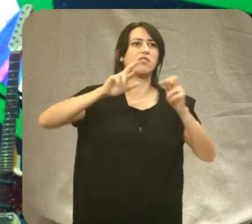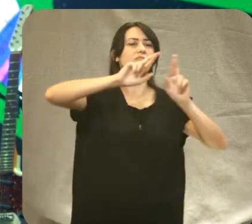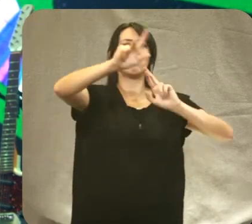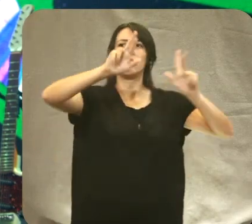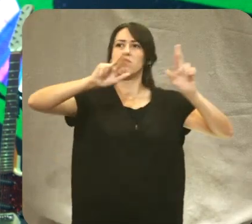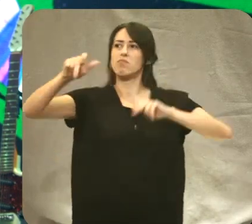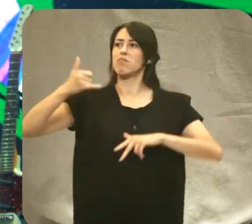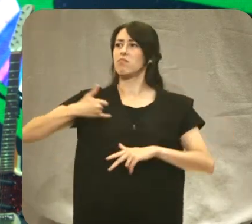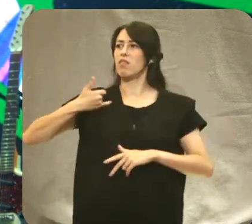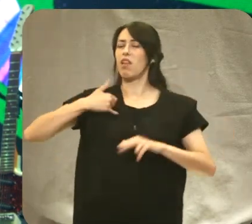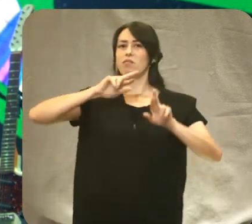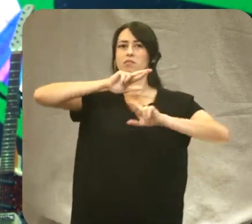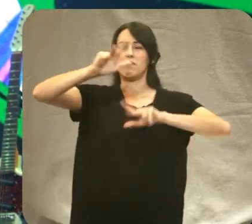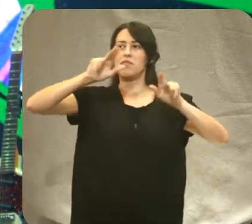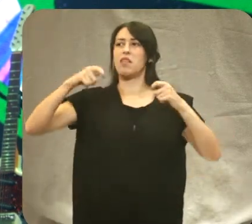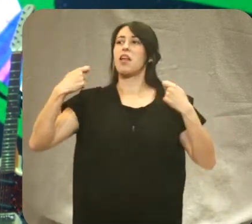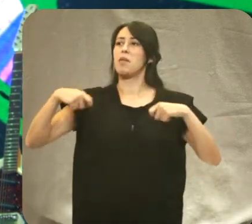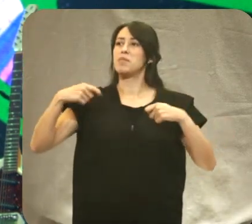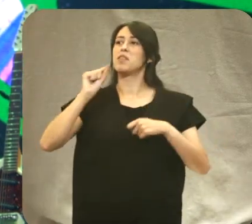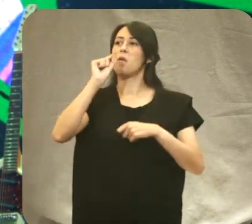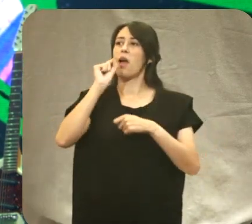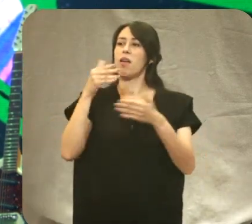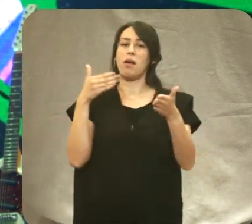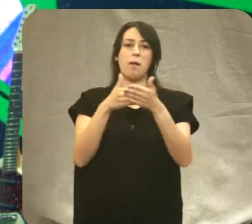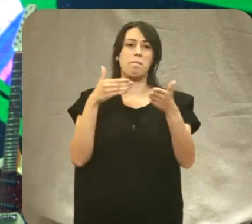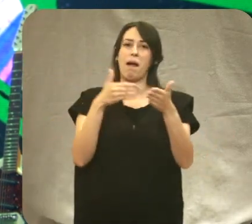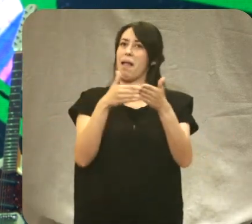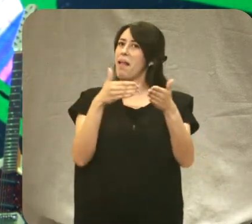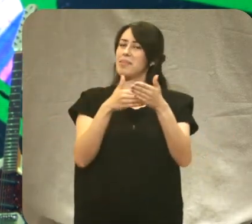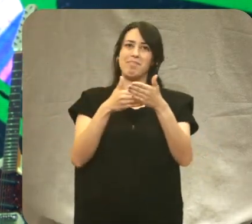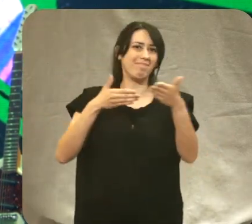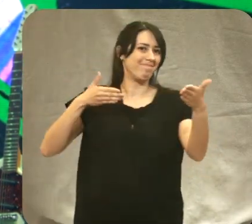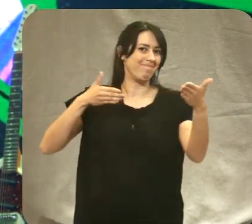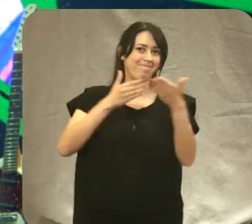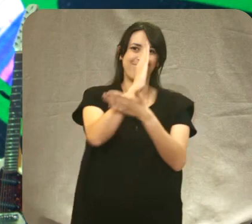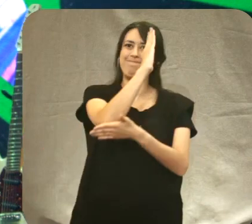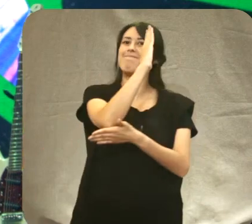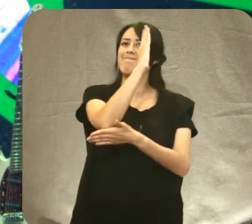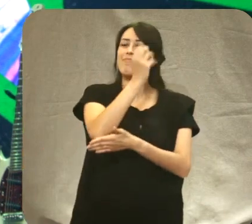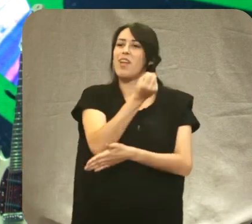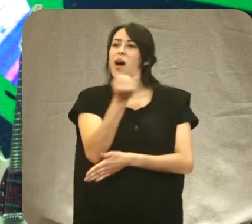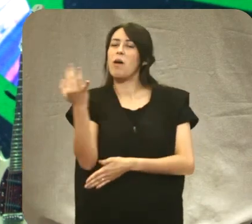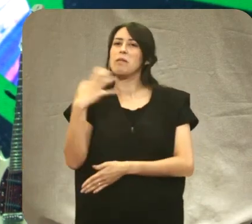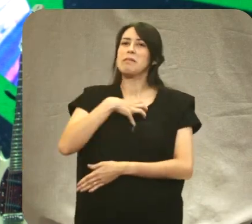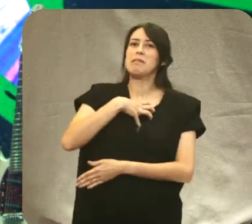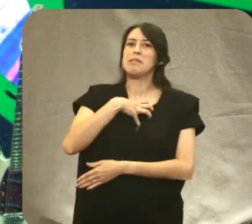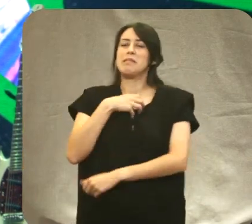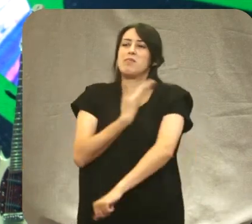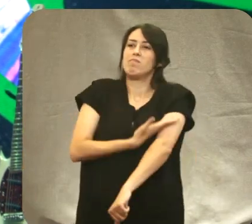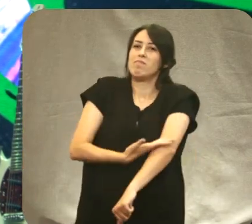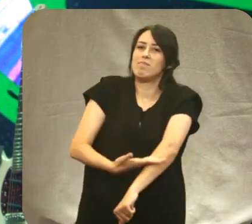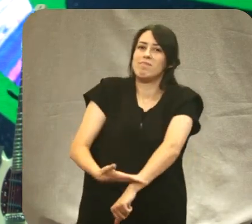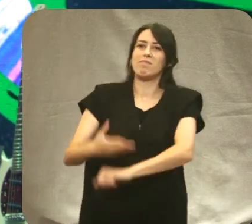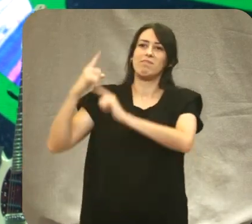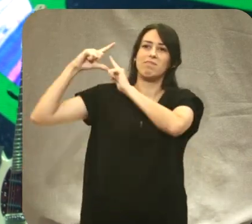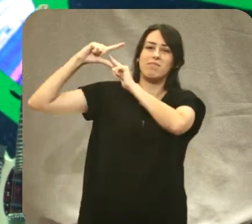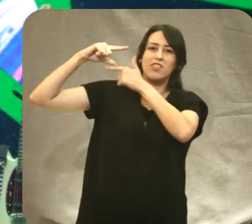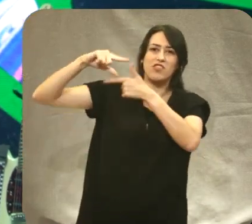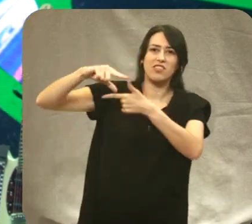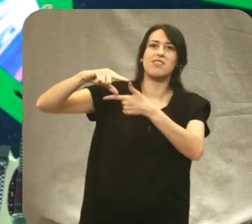precisam ultrapassar barreiras para andarem juntas. A barreira dos gostos, dos costumes, das